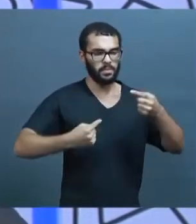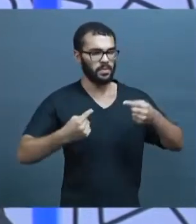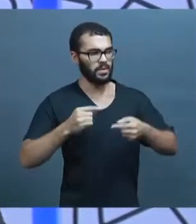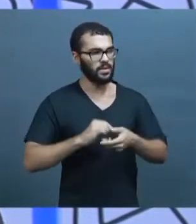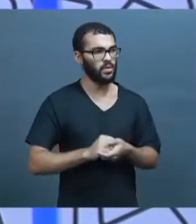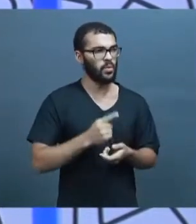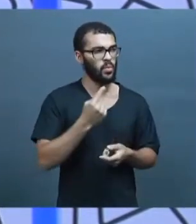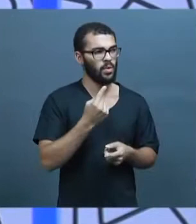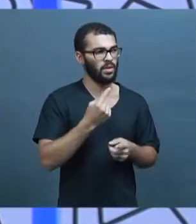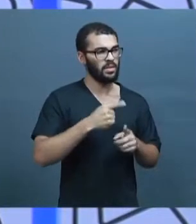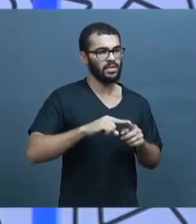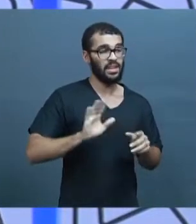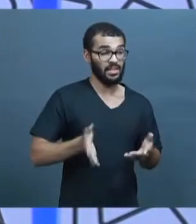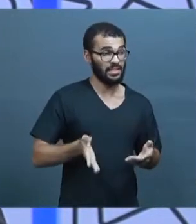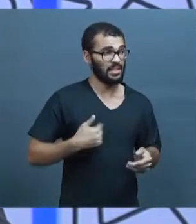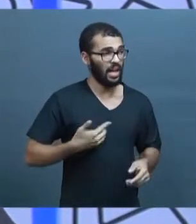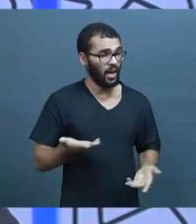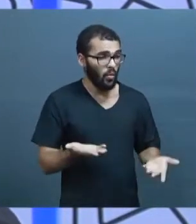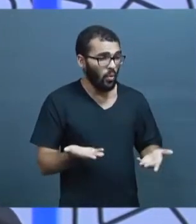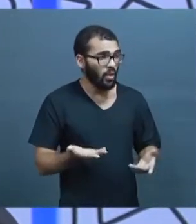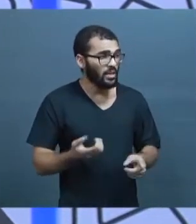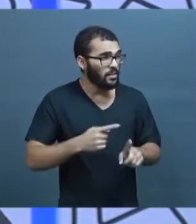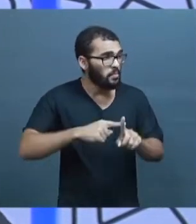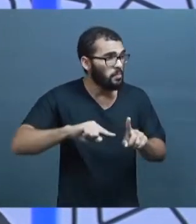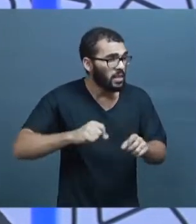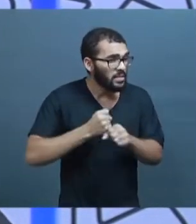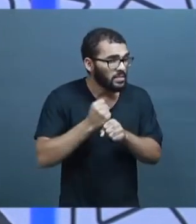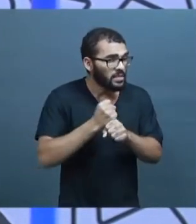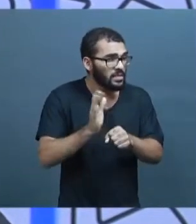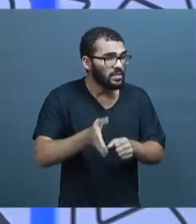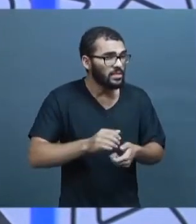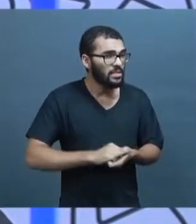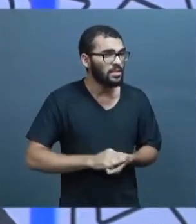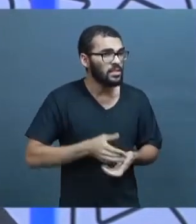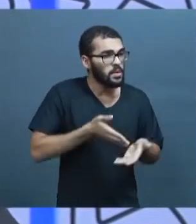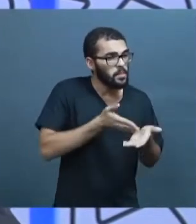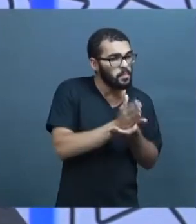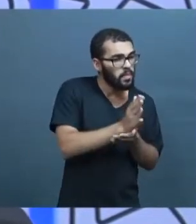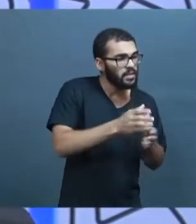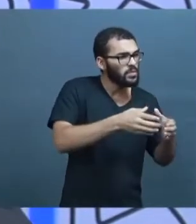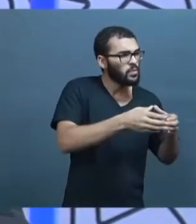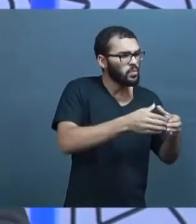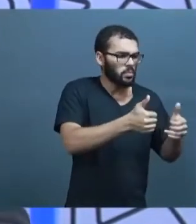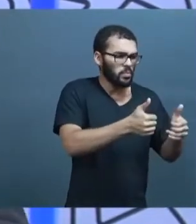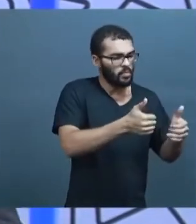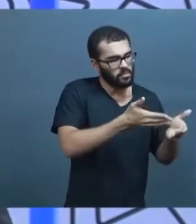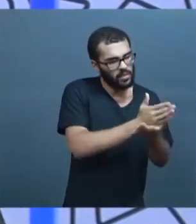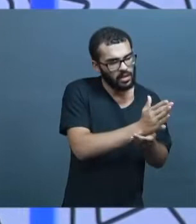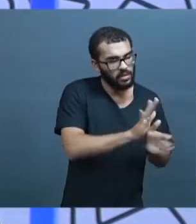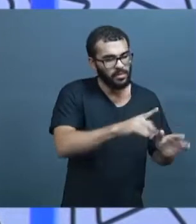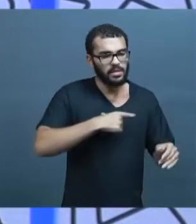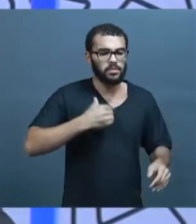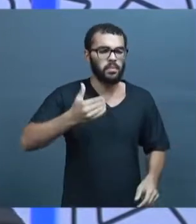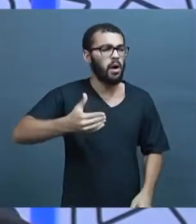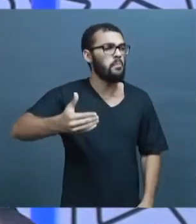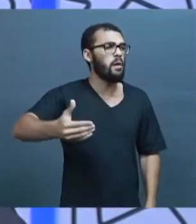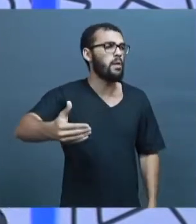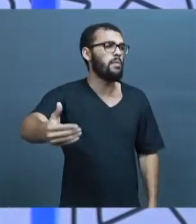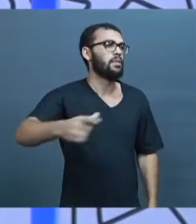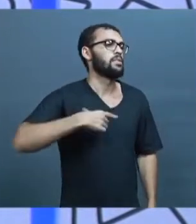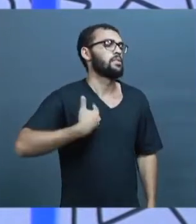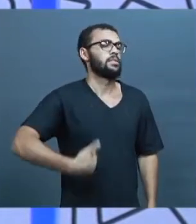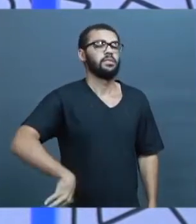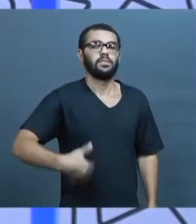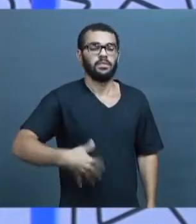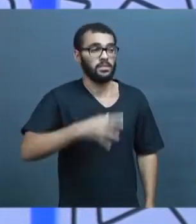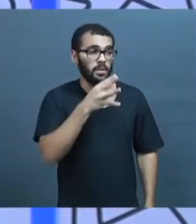nós já estamos aí na metade do ano e essa reforma passou na primeira comissão da Câmara ainda. Tem um longo processo até tramitar. Frente, né?